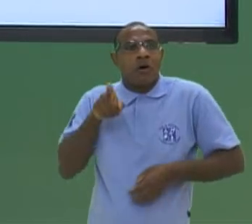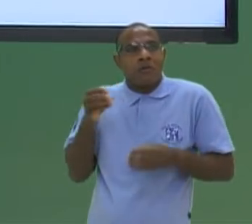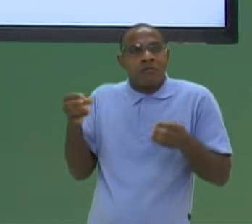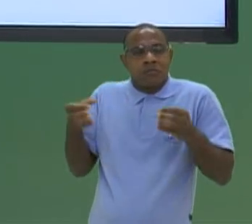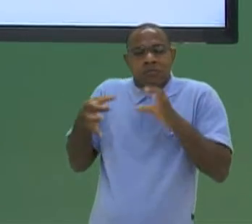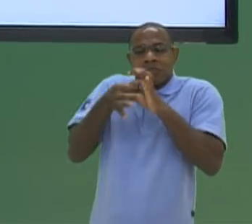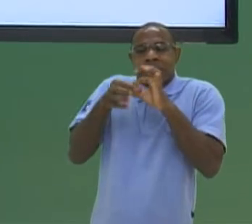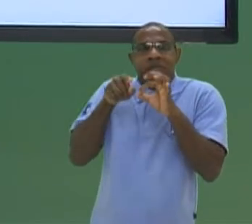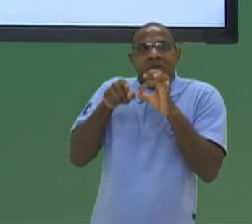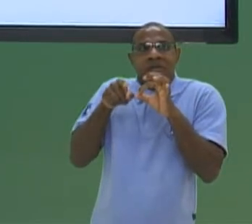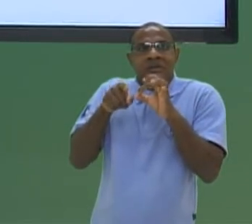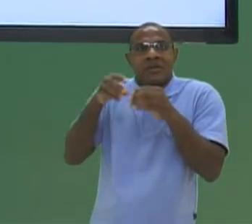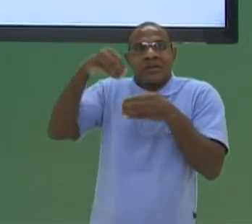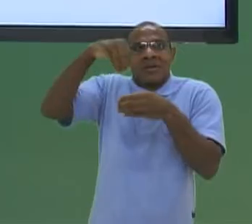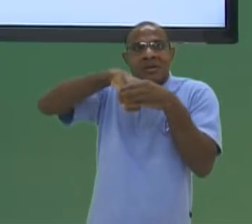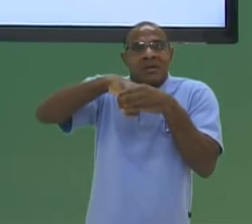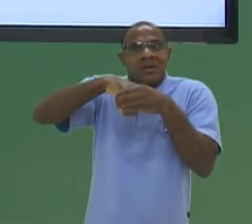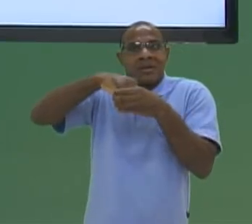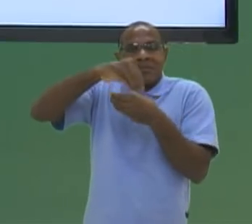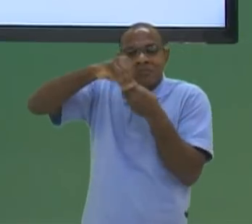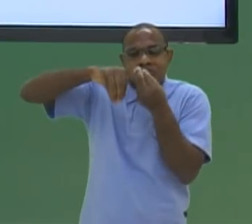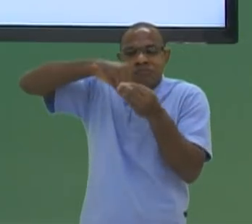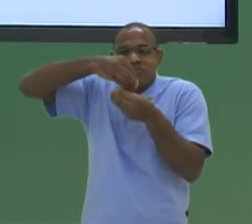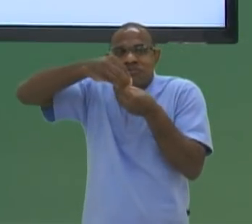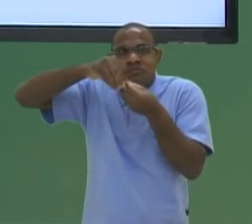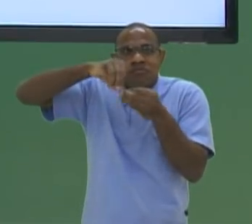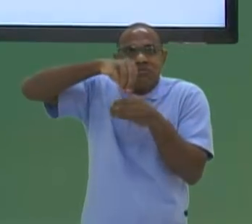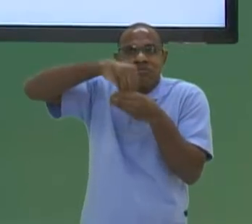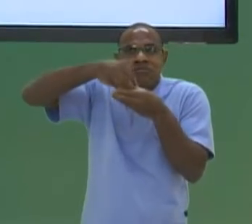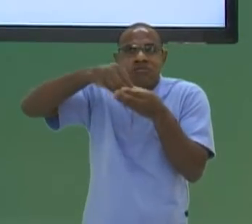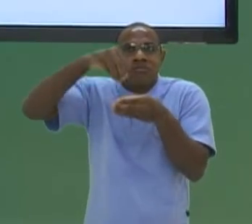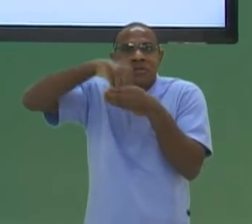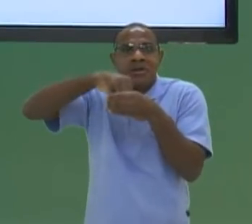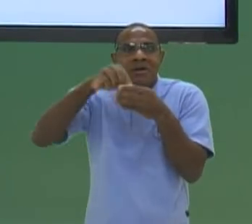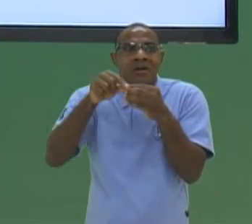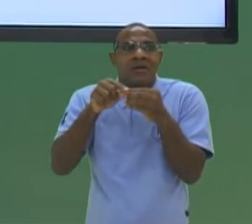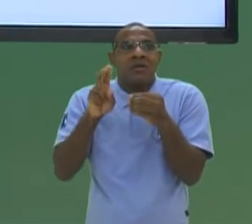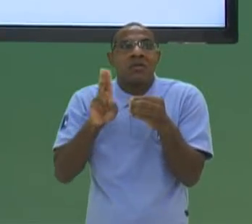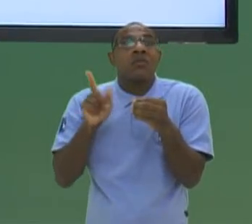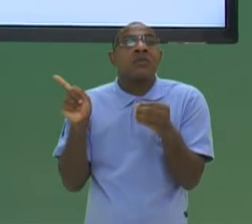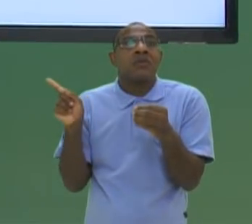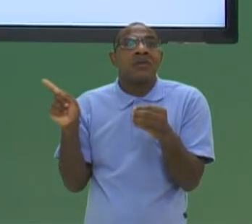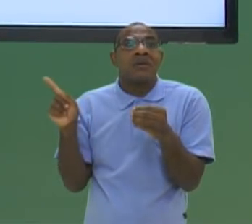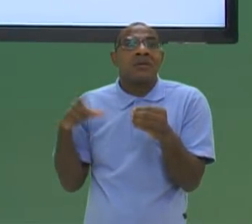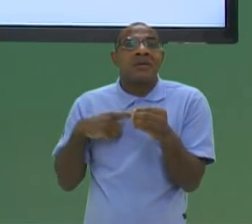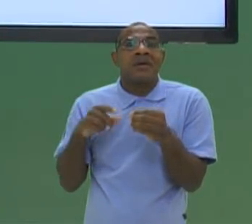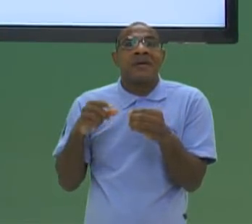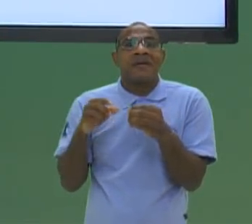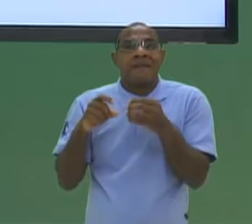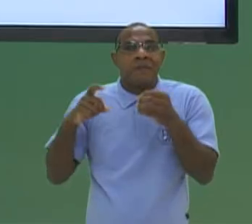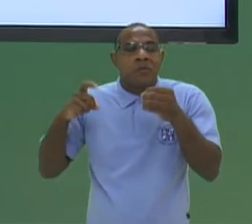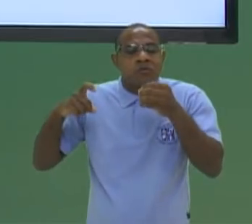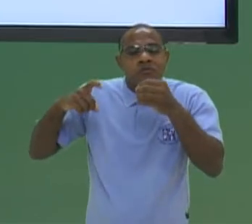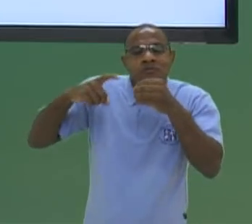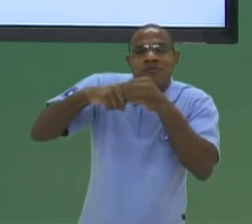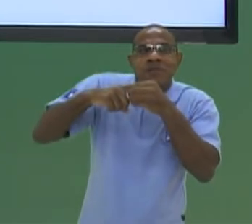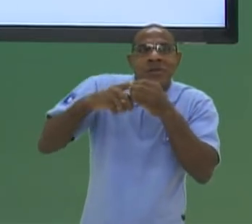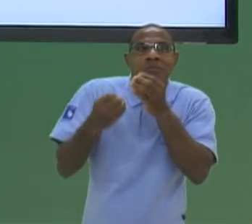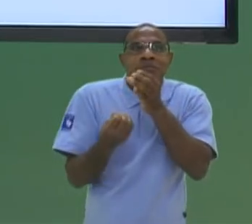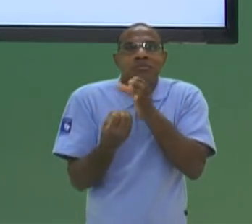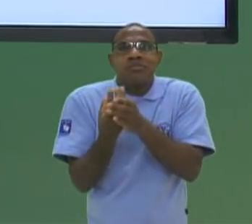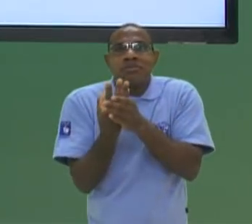grãos de pólen que vão cair aqui e entrar e vão chegar até os óvulos, a gente vai ter a fecundação e a formação